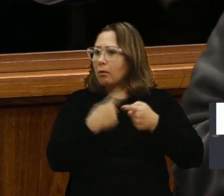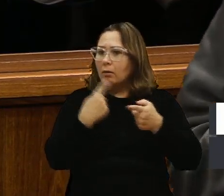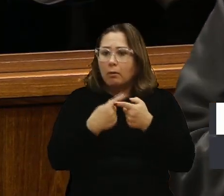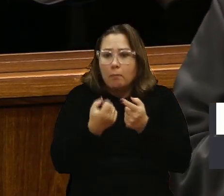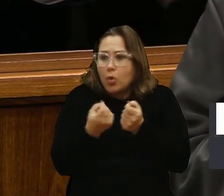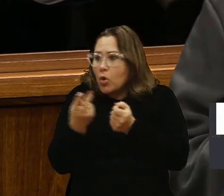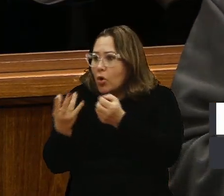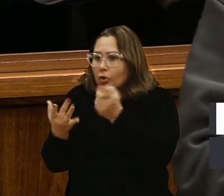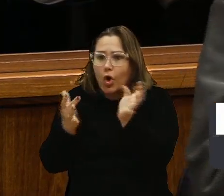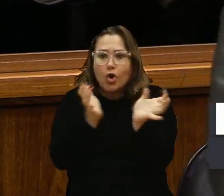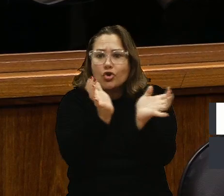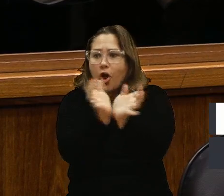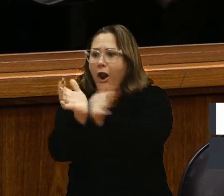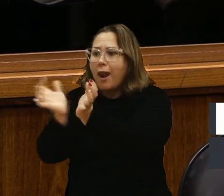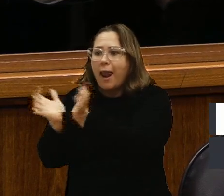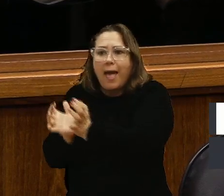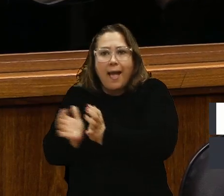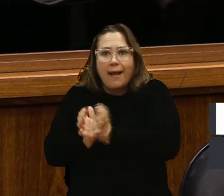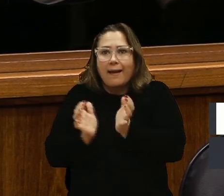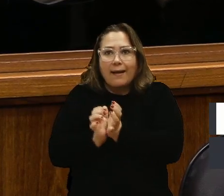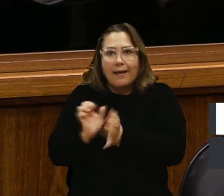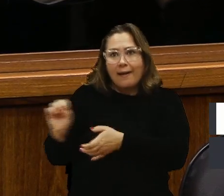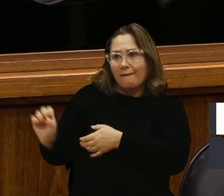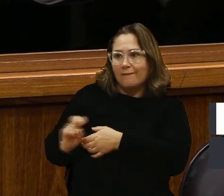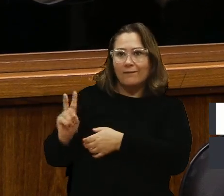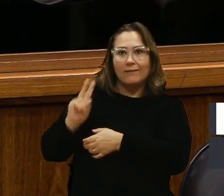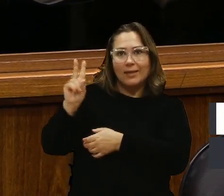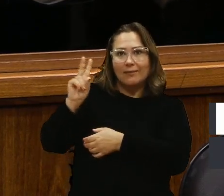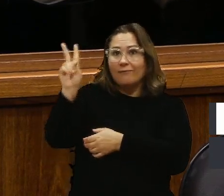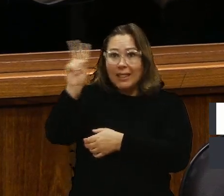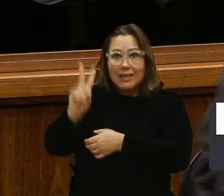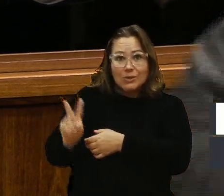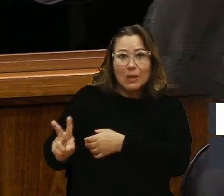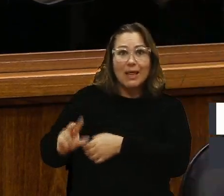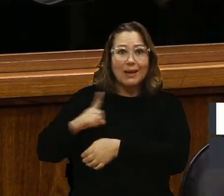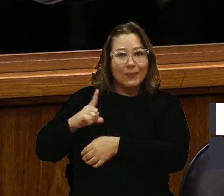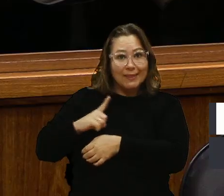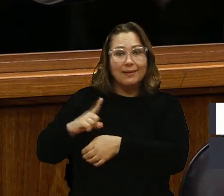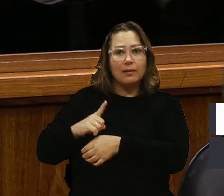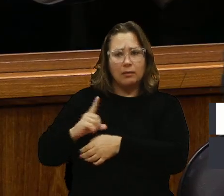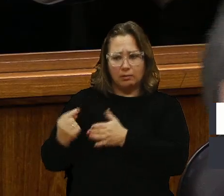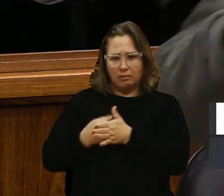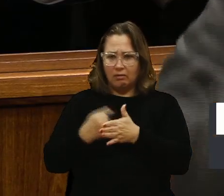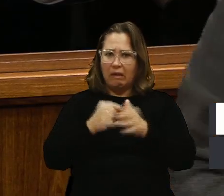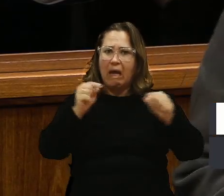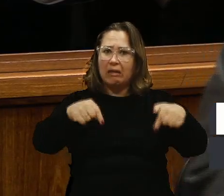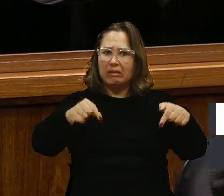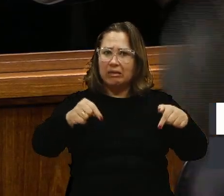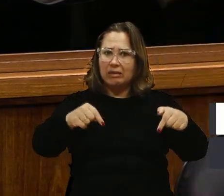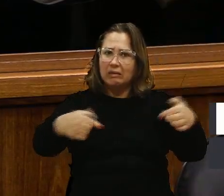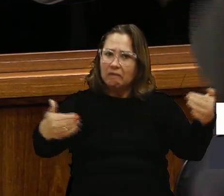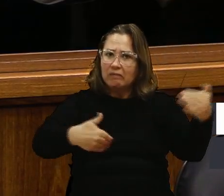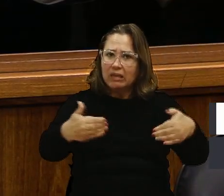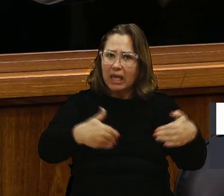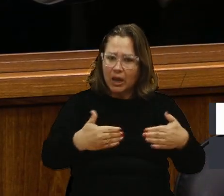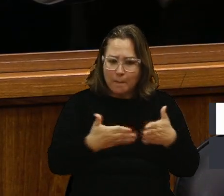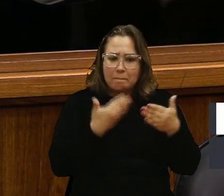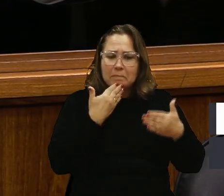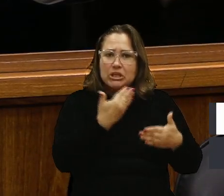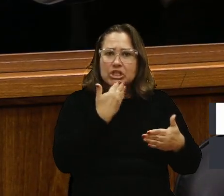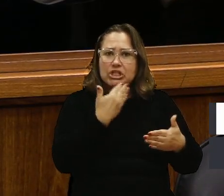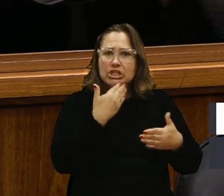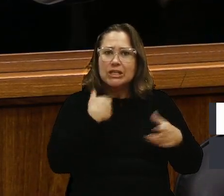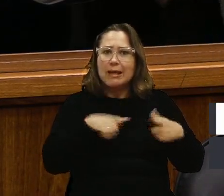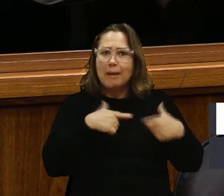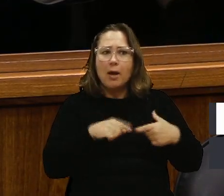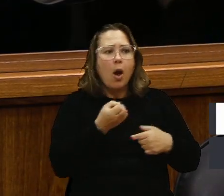de colegas venezuelanos que ele tem. E eu me pergunto, foi aqui que eles vieram pedir emprego ou foi no